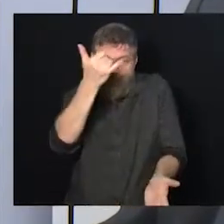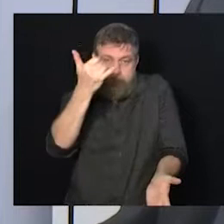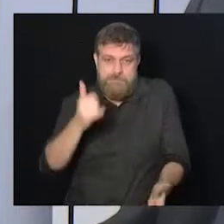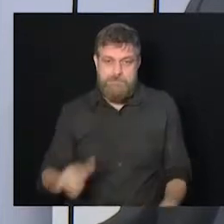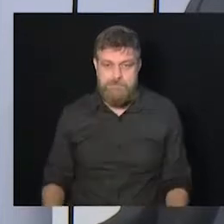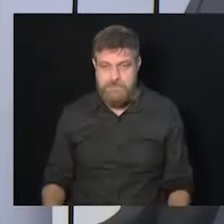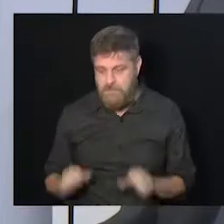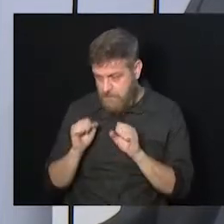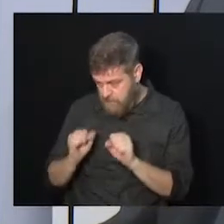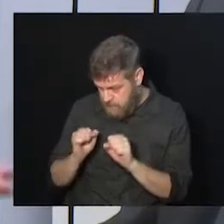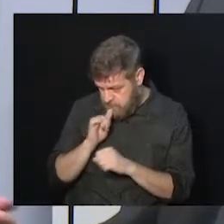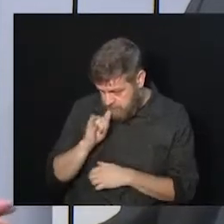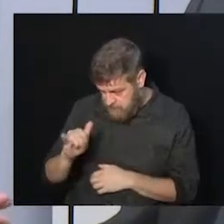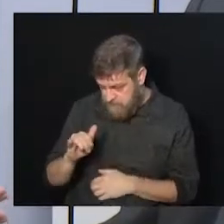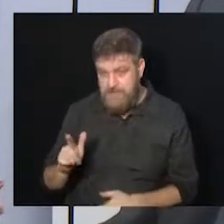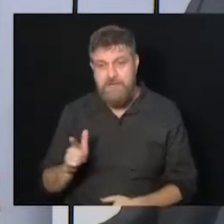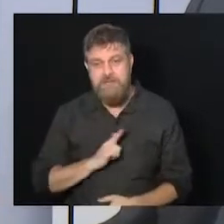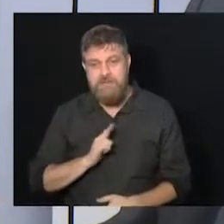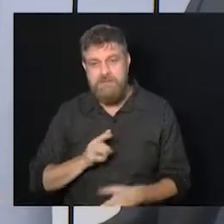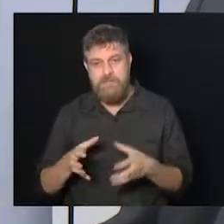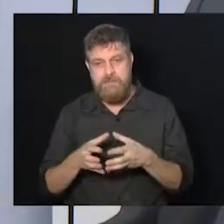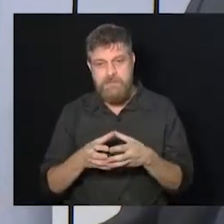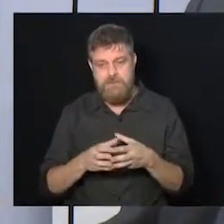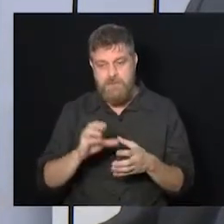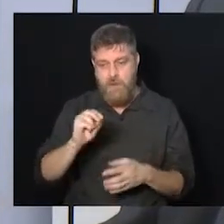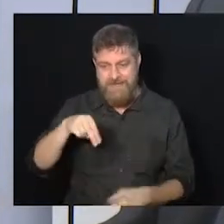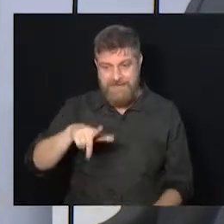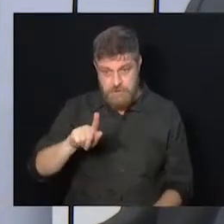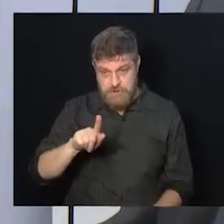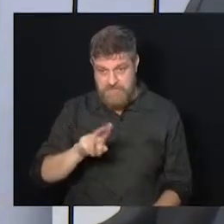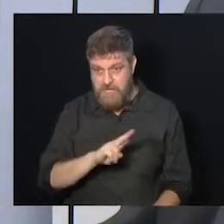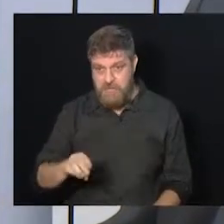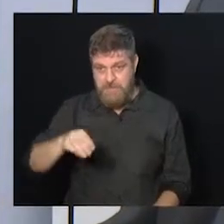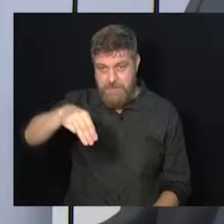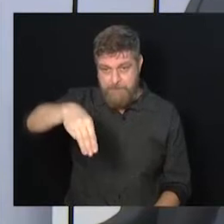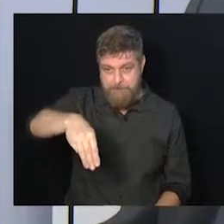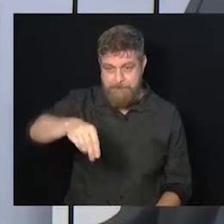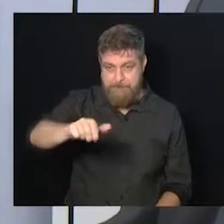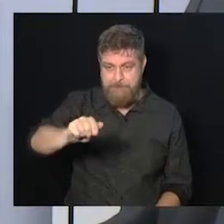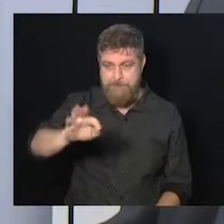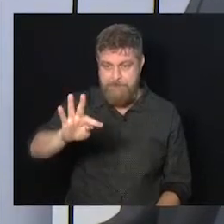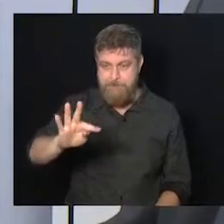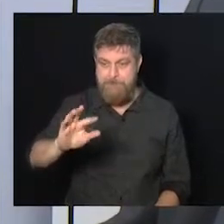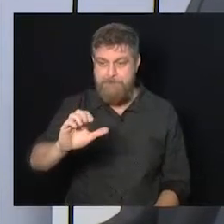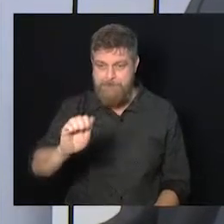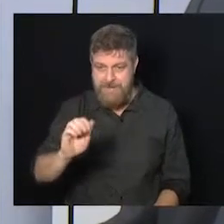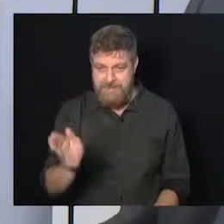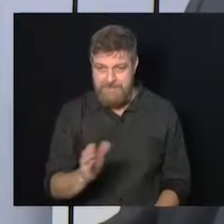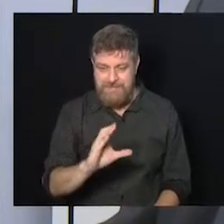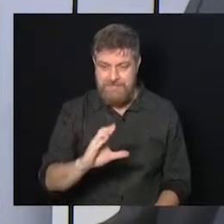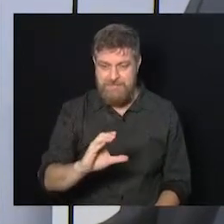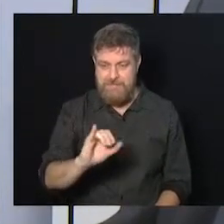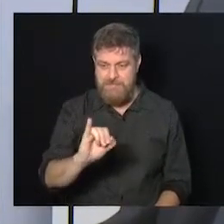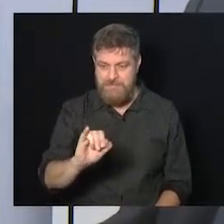você me permite, a gente tem aqui a organização Mata Ciliar, que é a referência nacional,